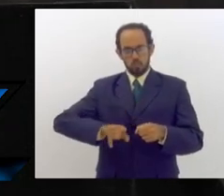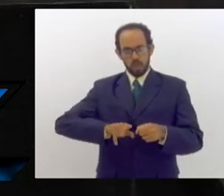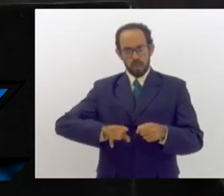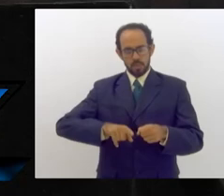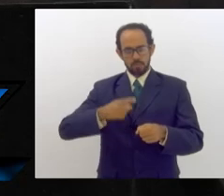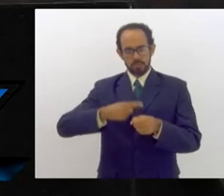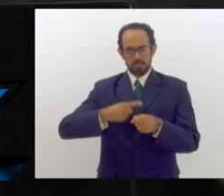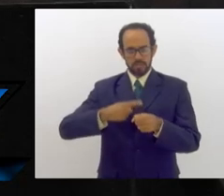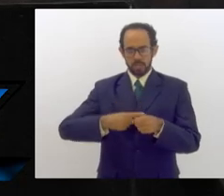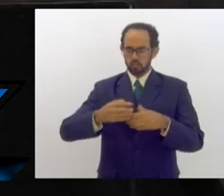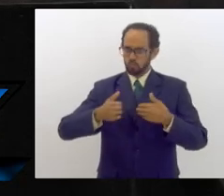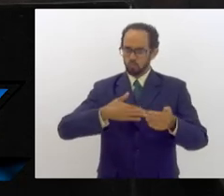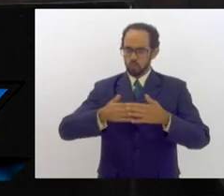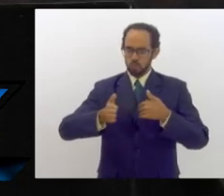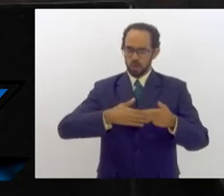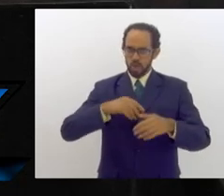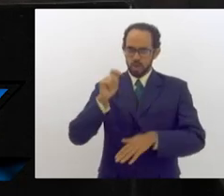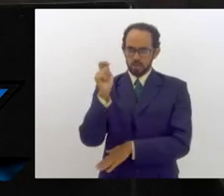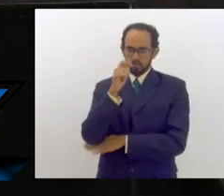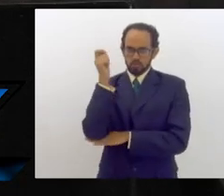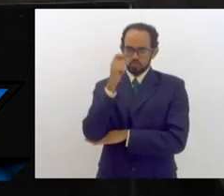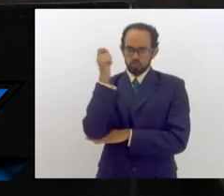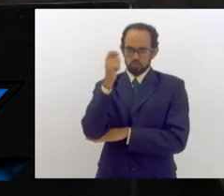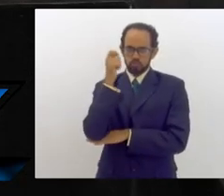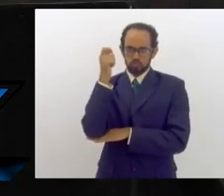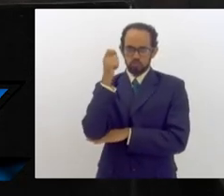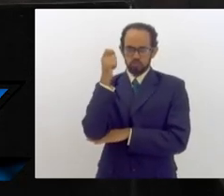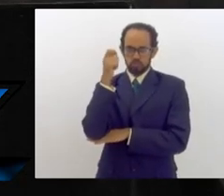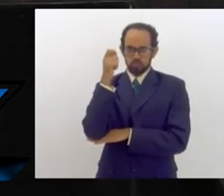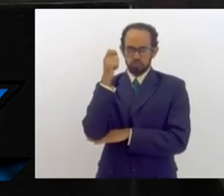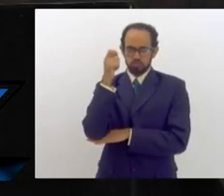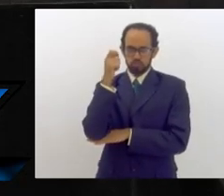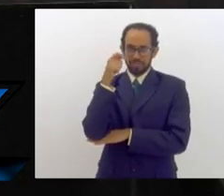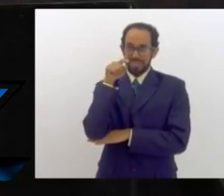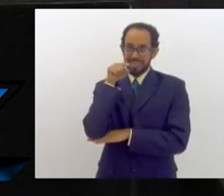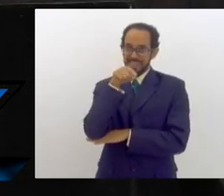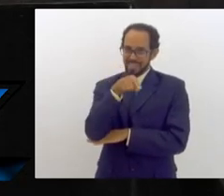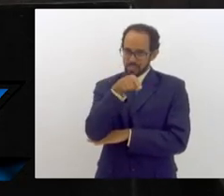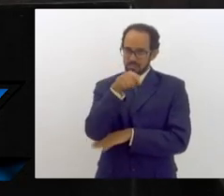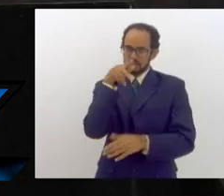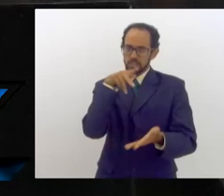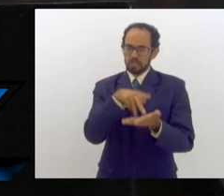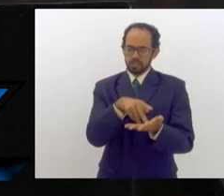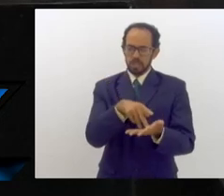no Estado do Rio Grande do Sul Essa realidade